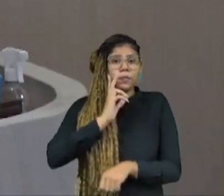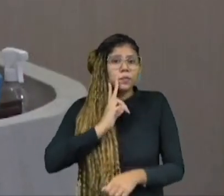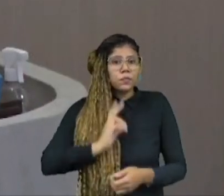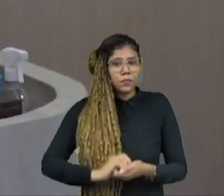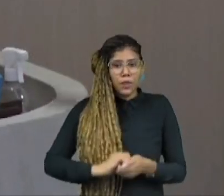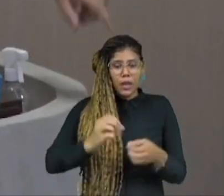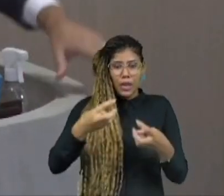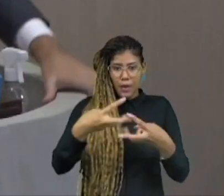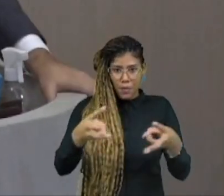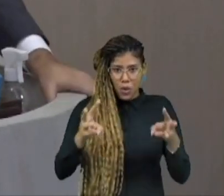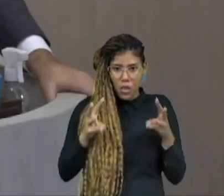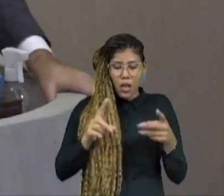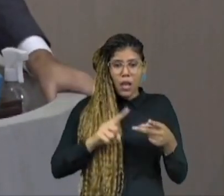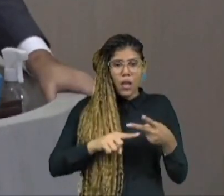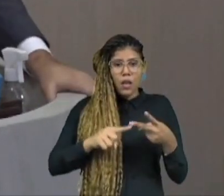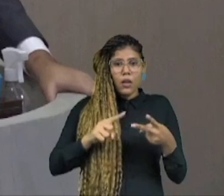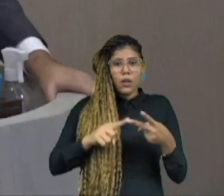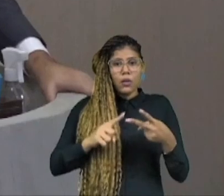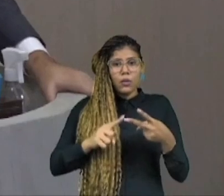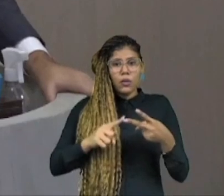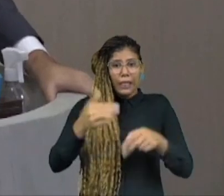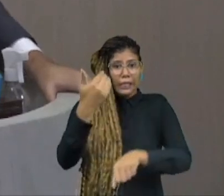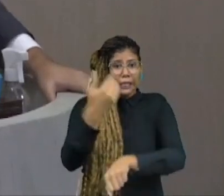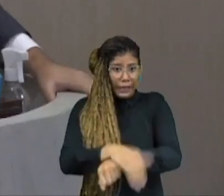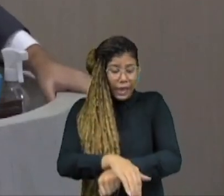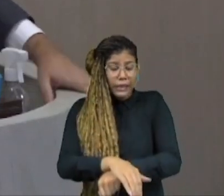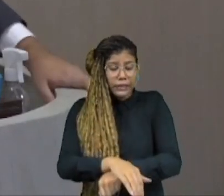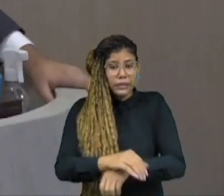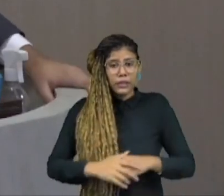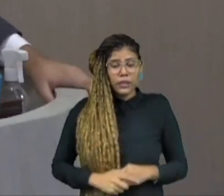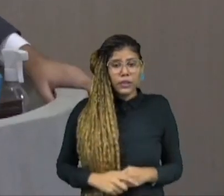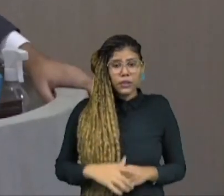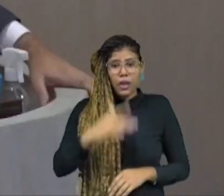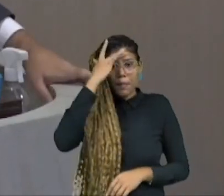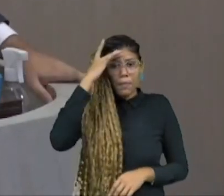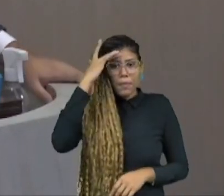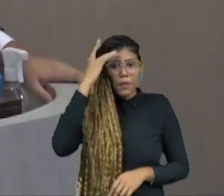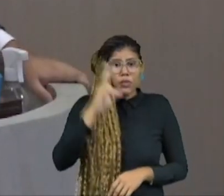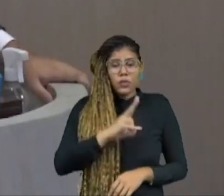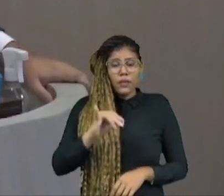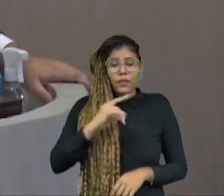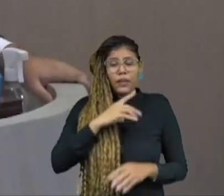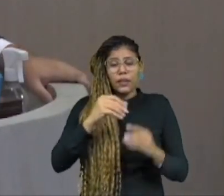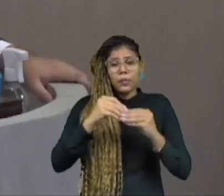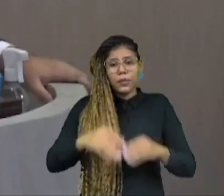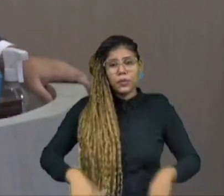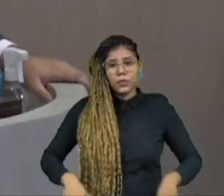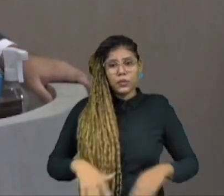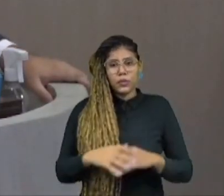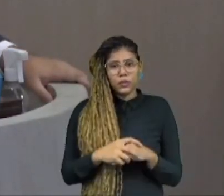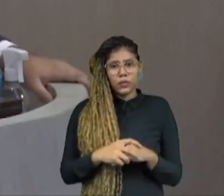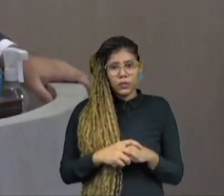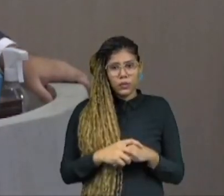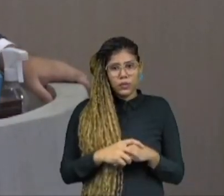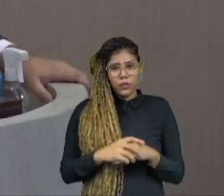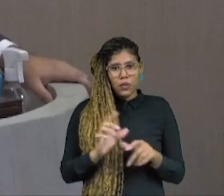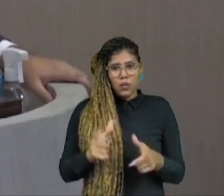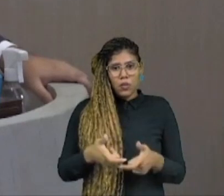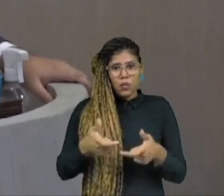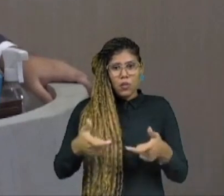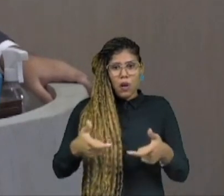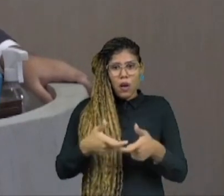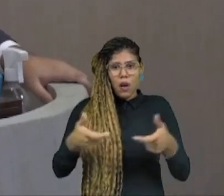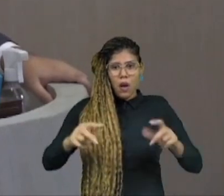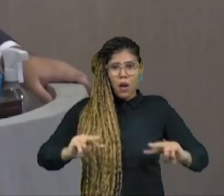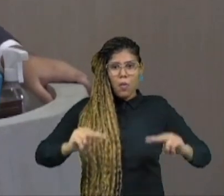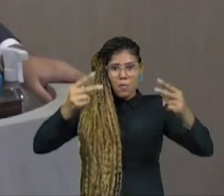caminhoneiros, para o taxista, como muito bem foi dito, para aqueles que vão ser afetados diretamente com o aumento de preços